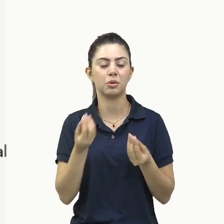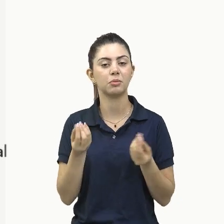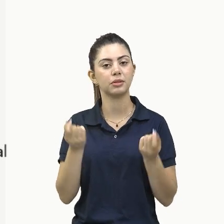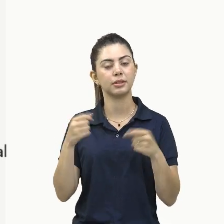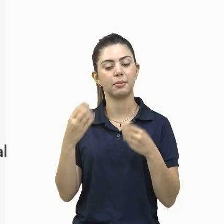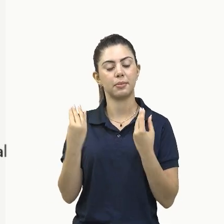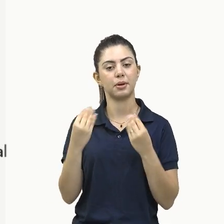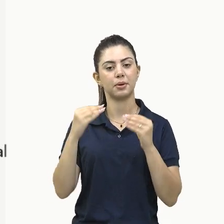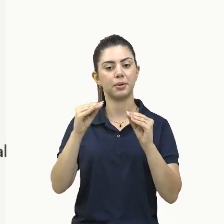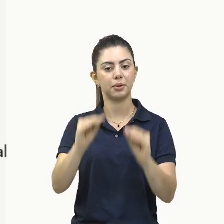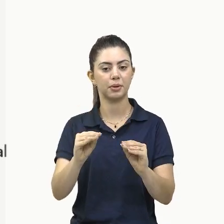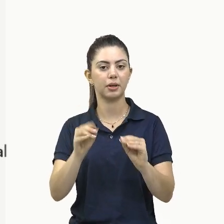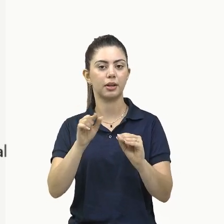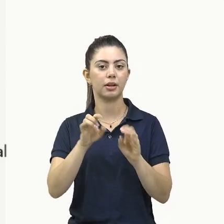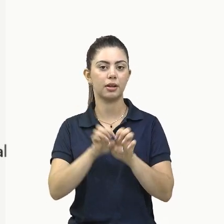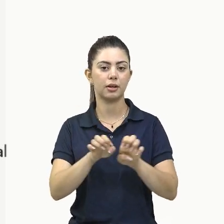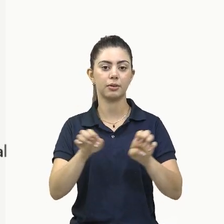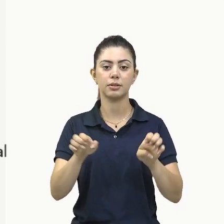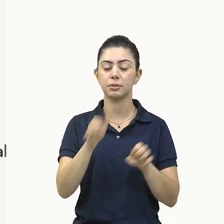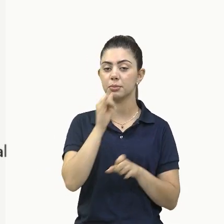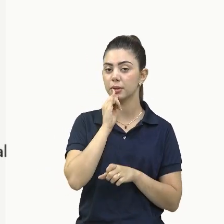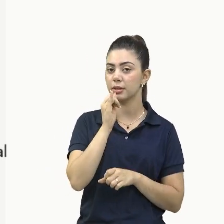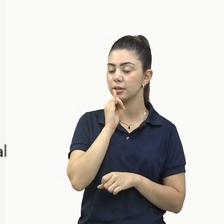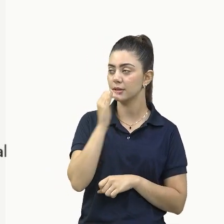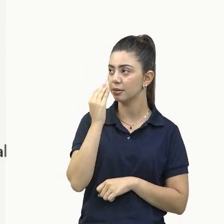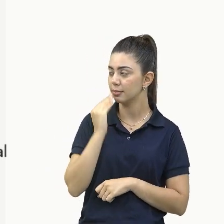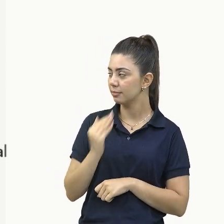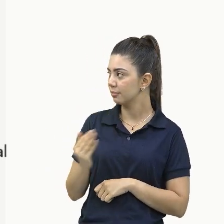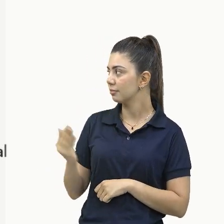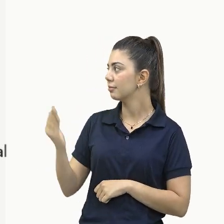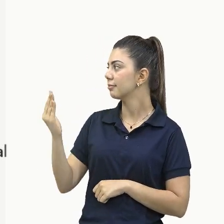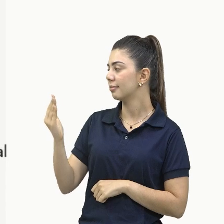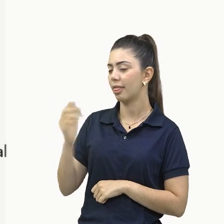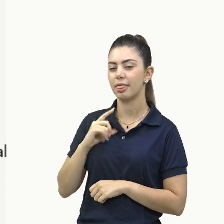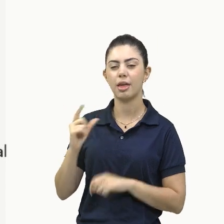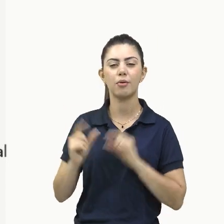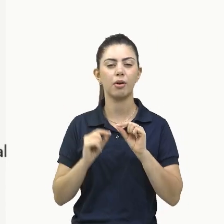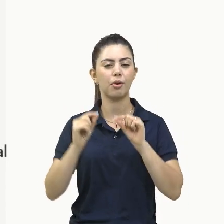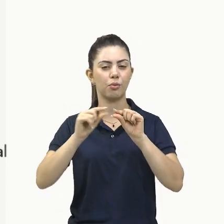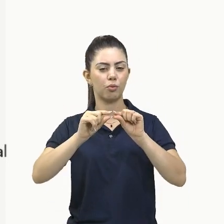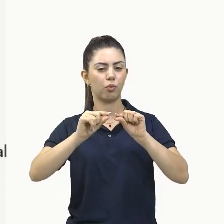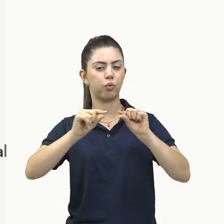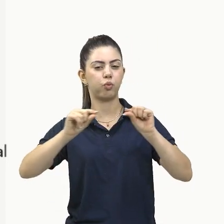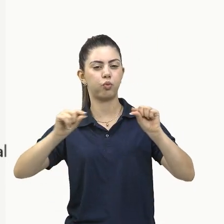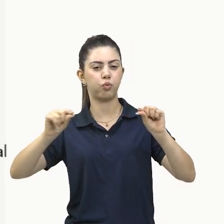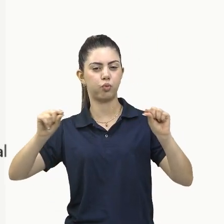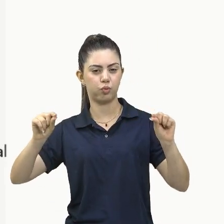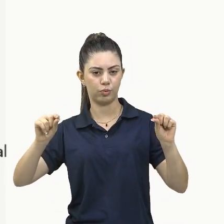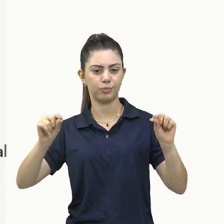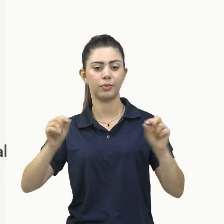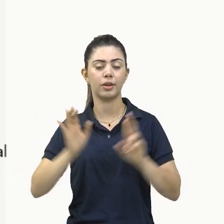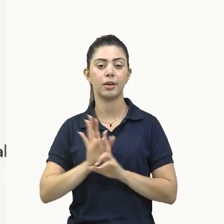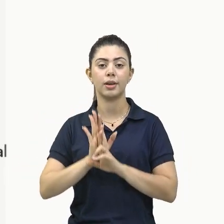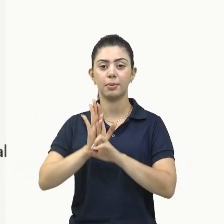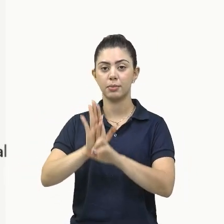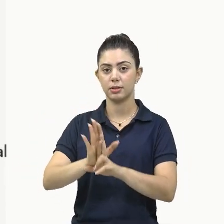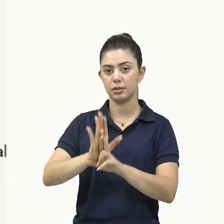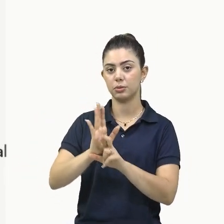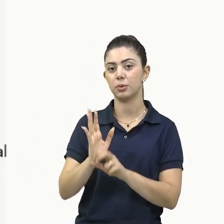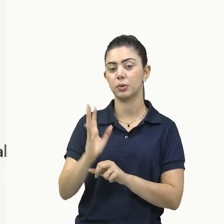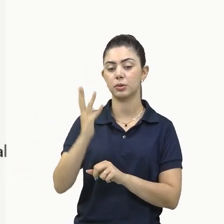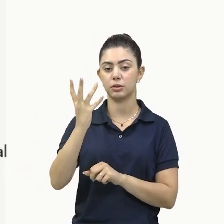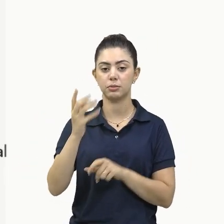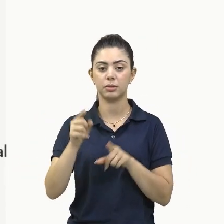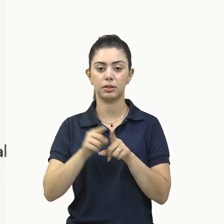né? Determinado exemplo aqui, no caso nós temos uma reta, né, que representa um fenômeno e